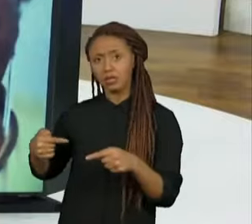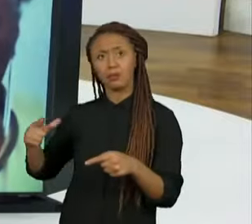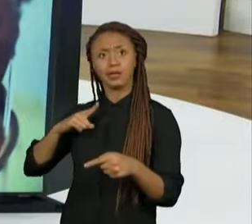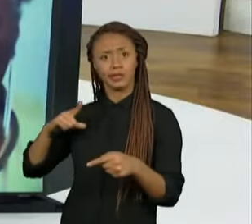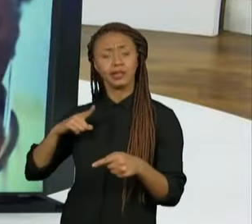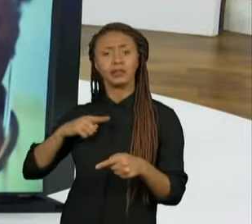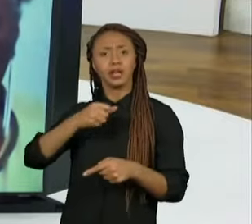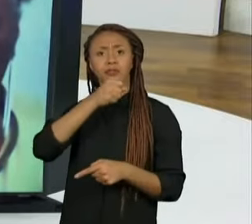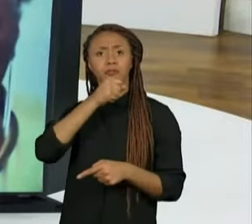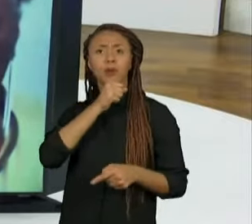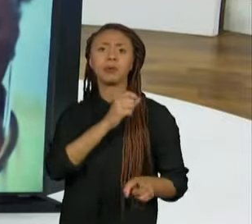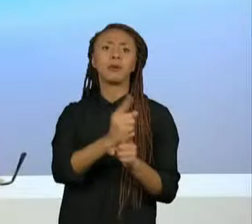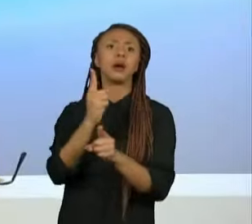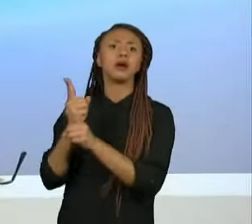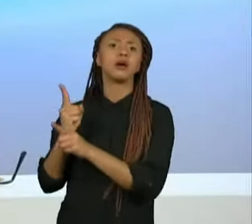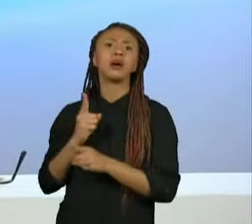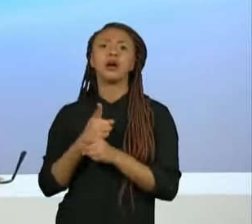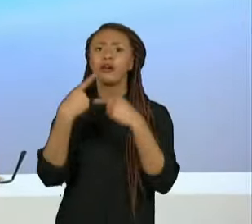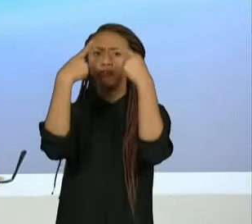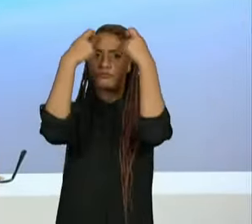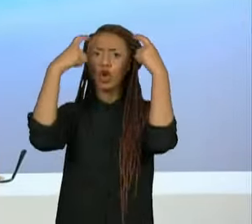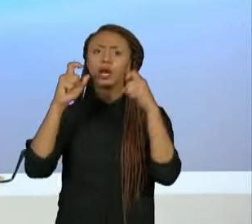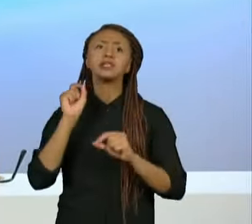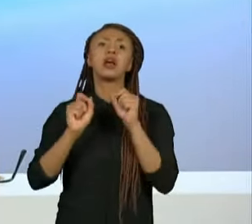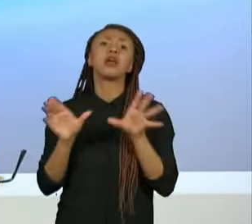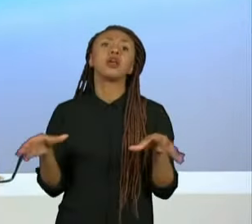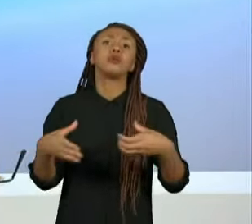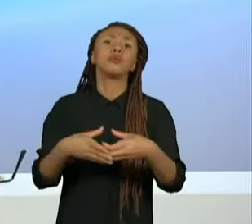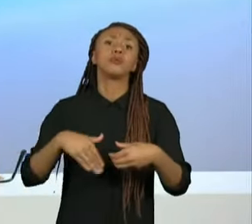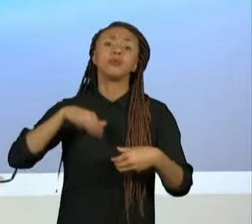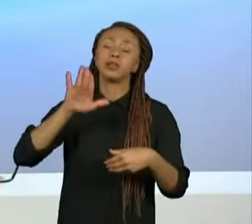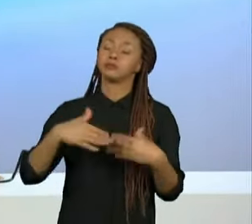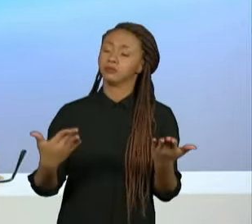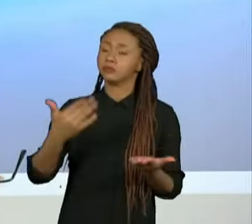os números do mapa da violência e, mais uma vez,